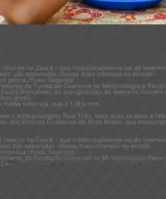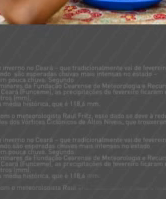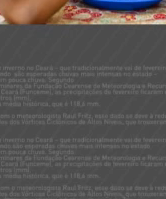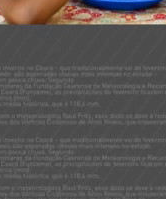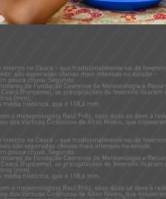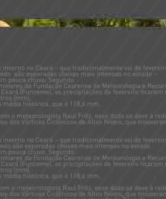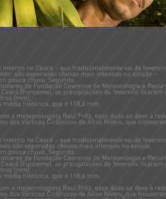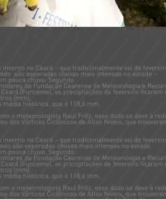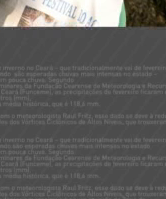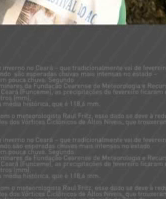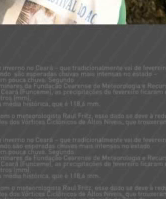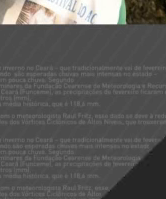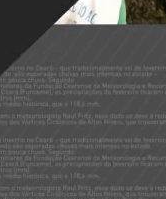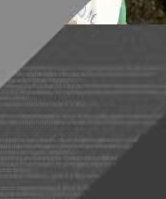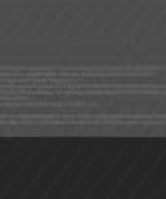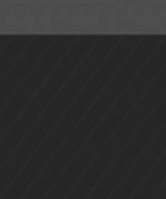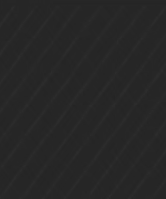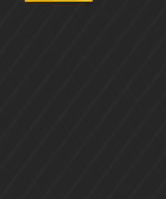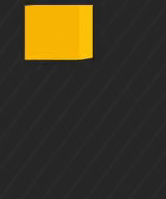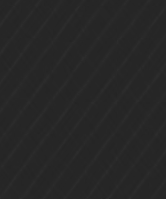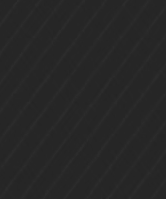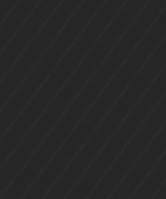encerrado p